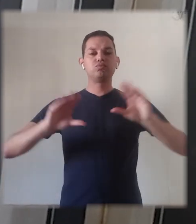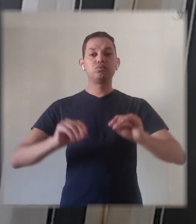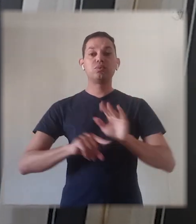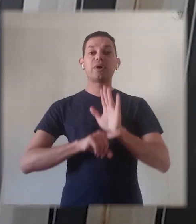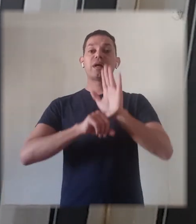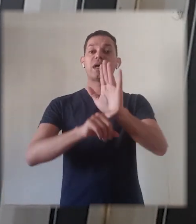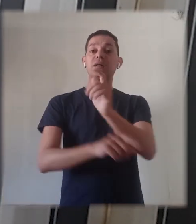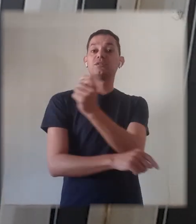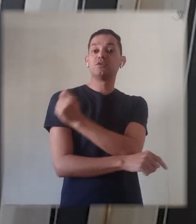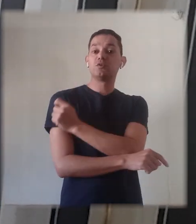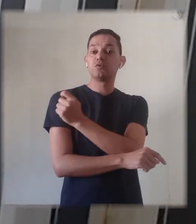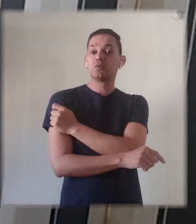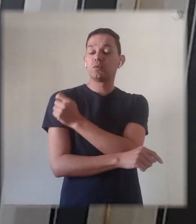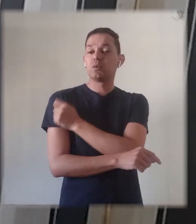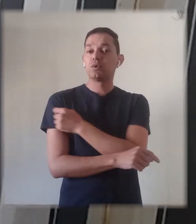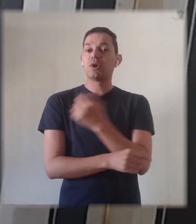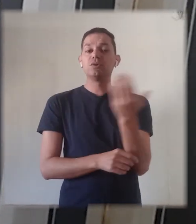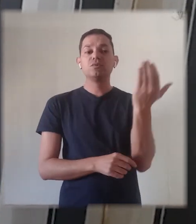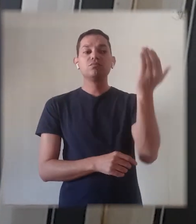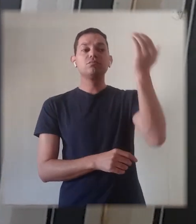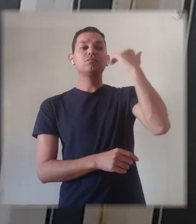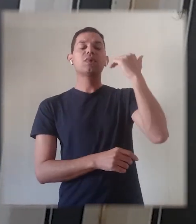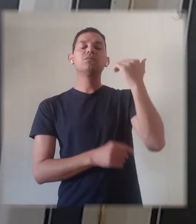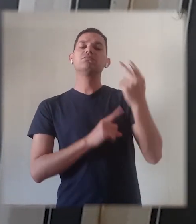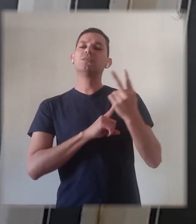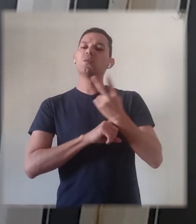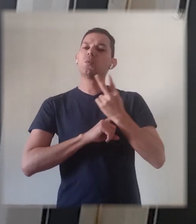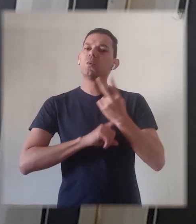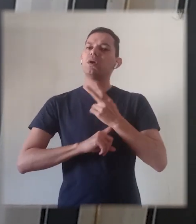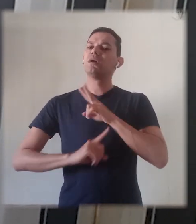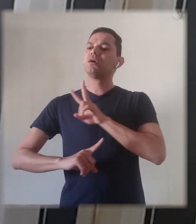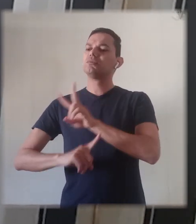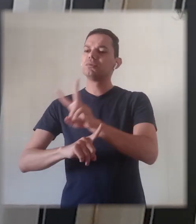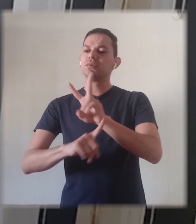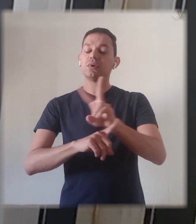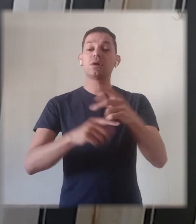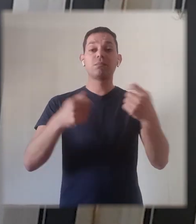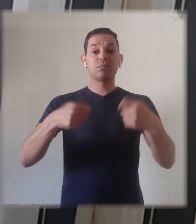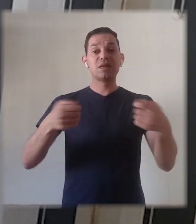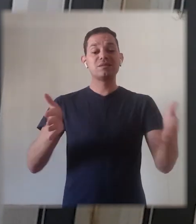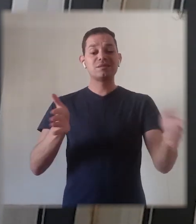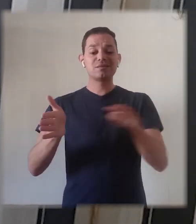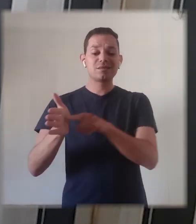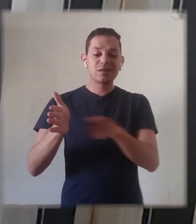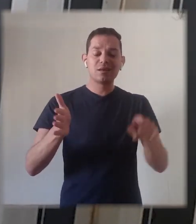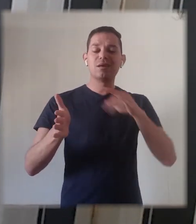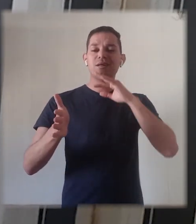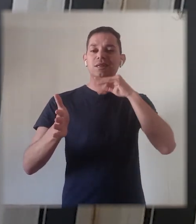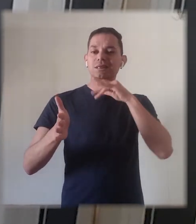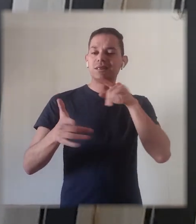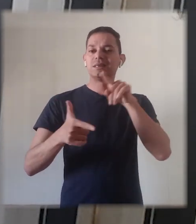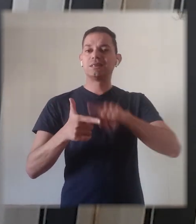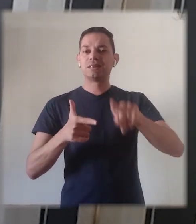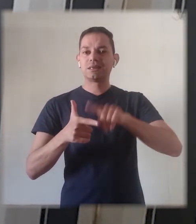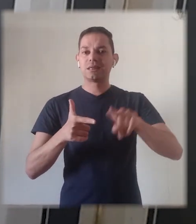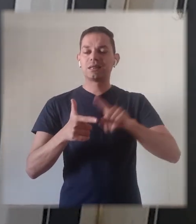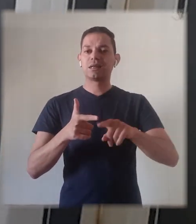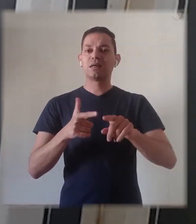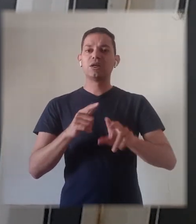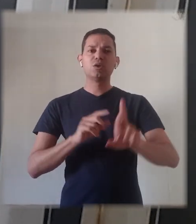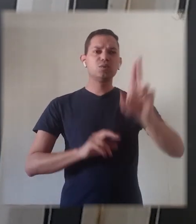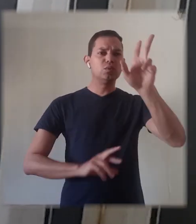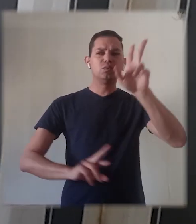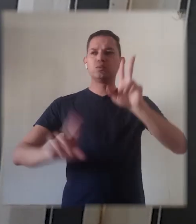que consiga fazer com que esse aluno desenvolva um repertório de cuidado que é necessário para esse período de